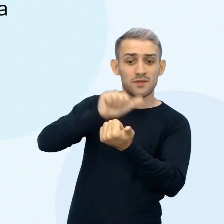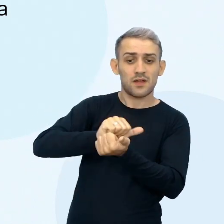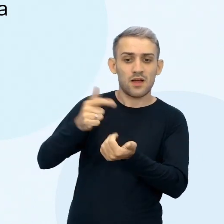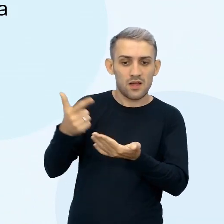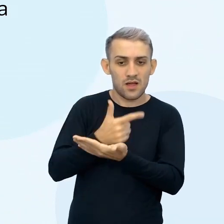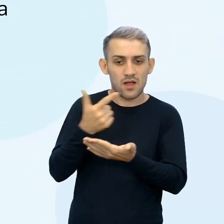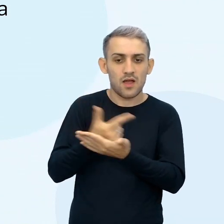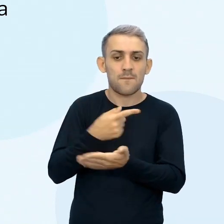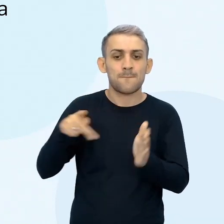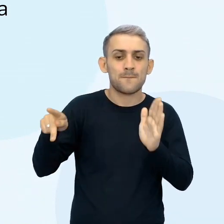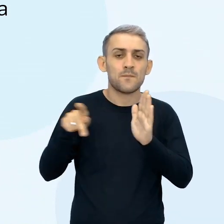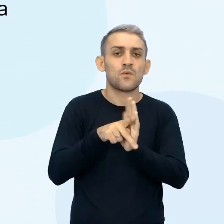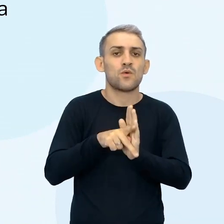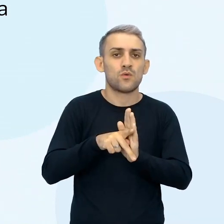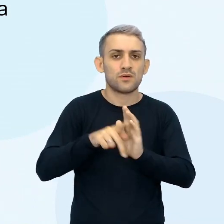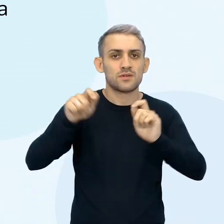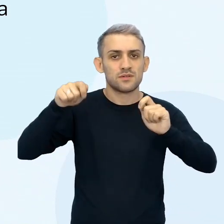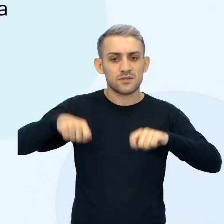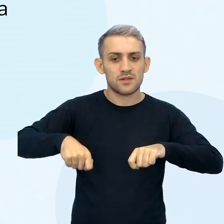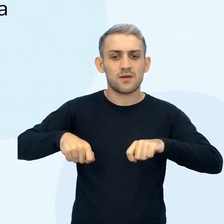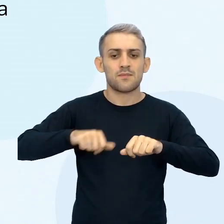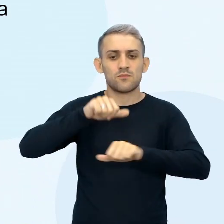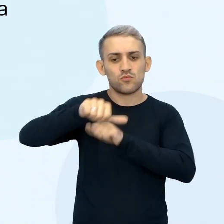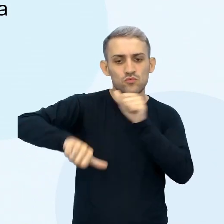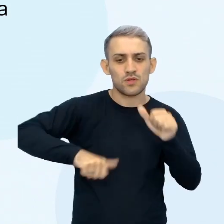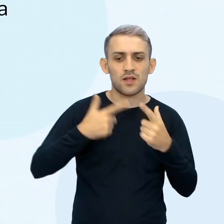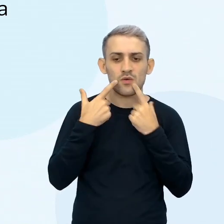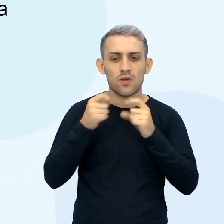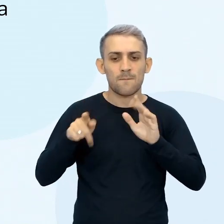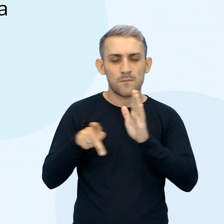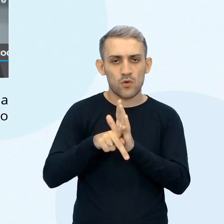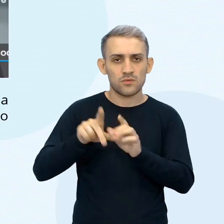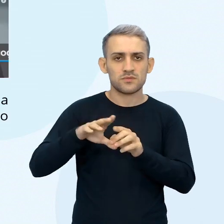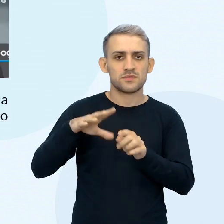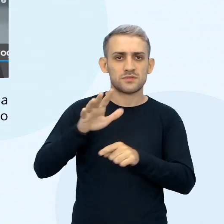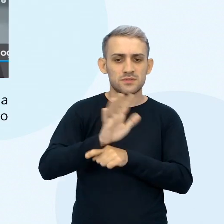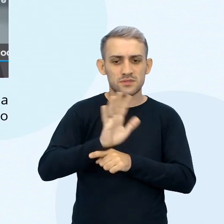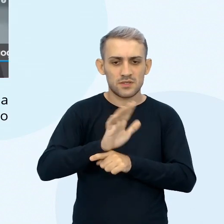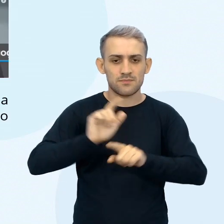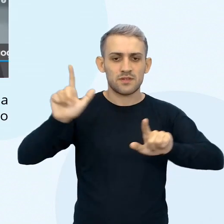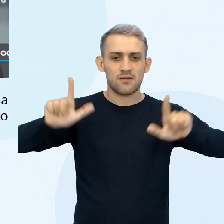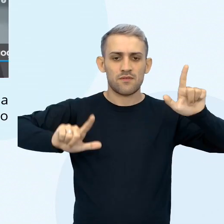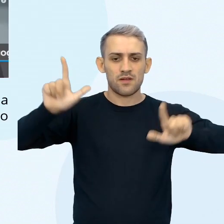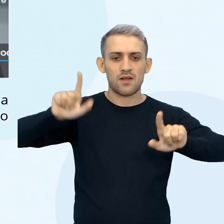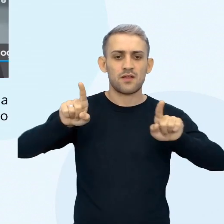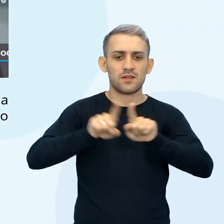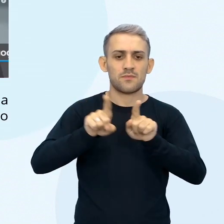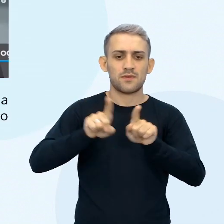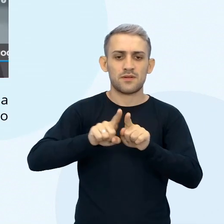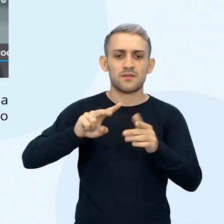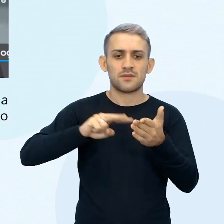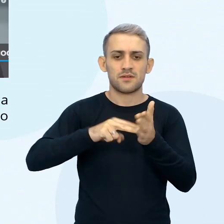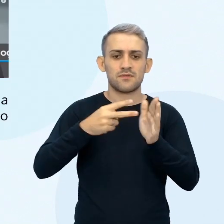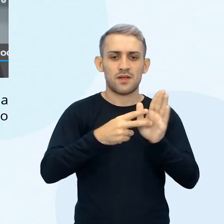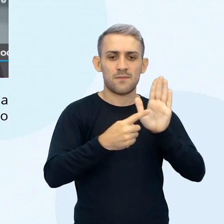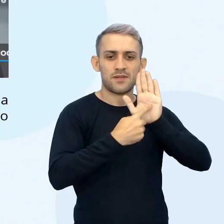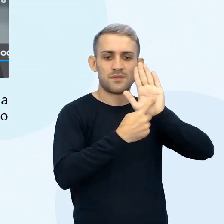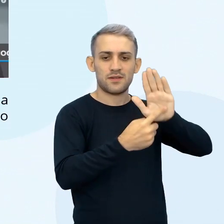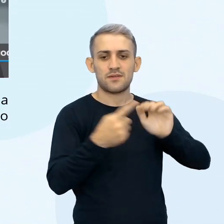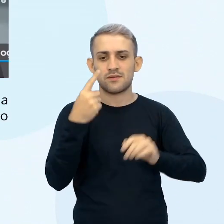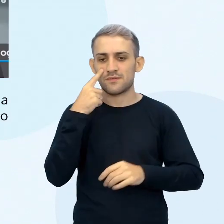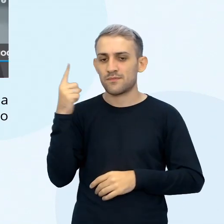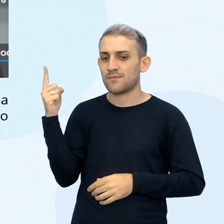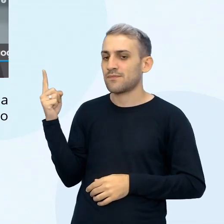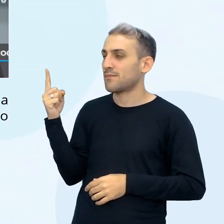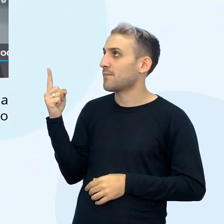já existente, transpondo-a para a linguagem do cinema e da televisão. Essa aí é a definição. E aí a apresentação do Ian, que eu já li